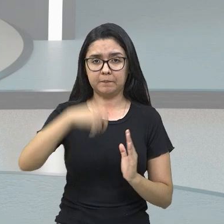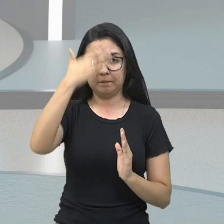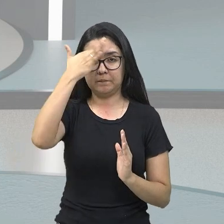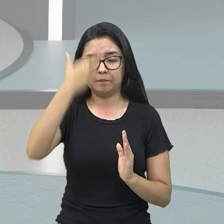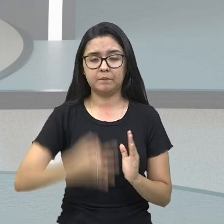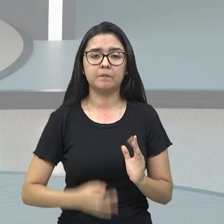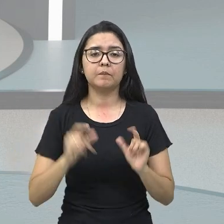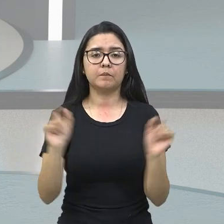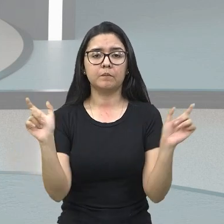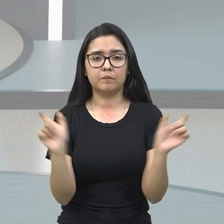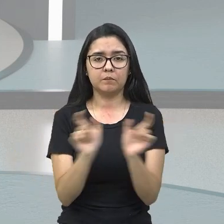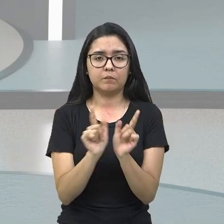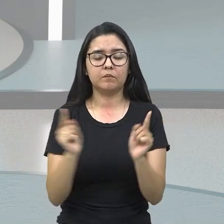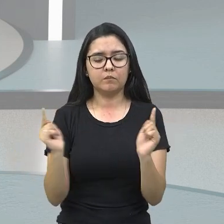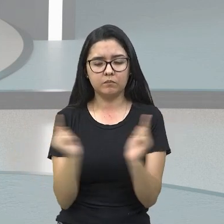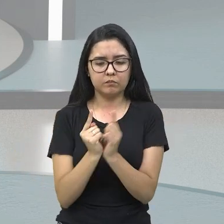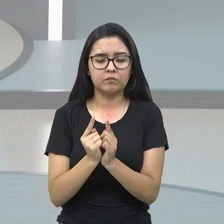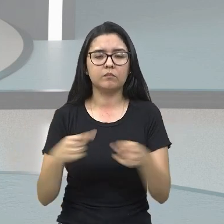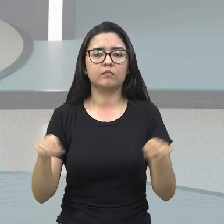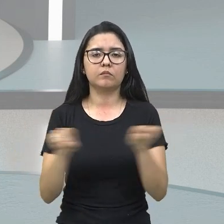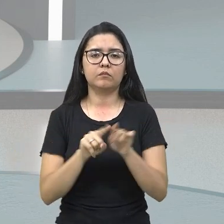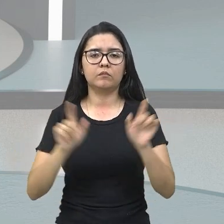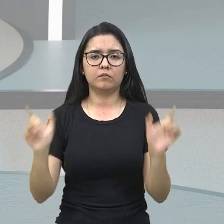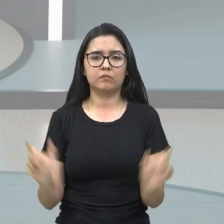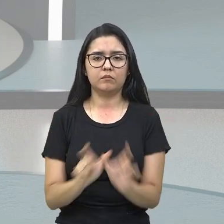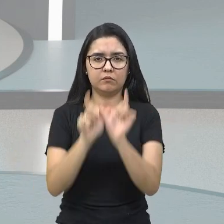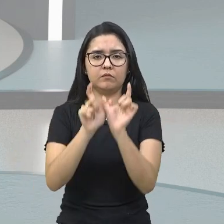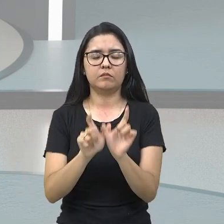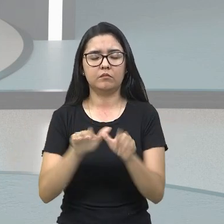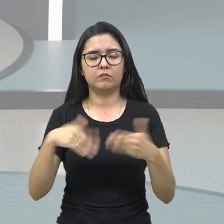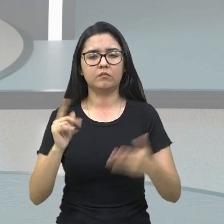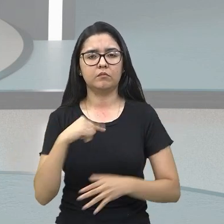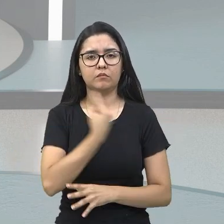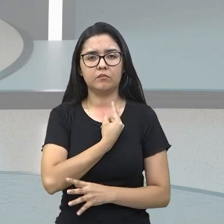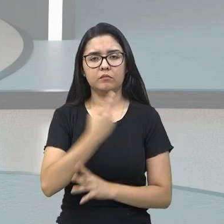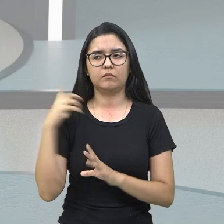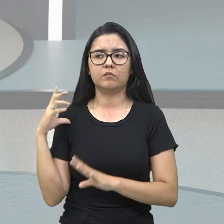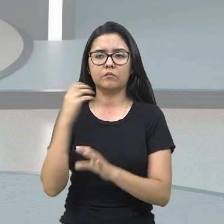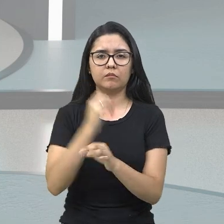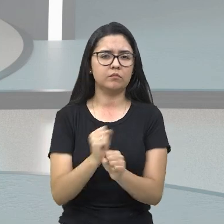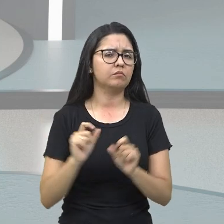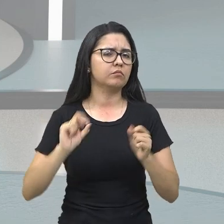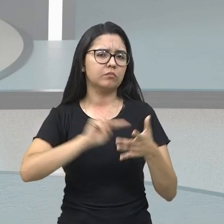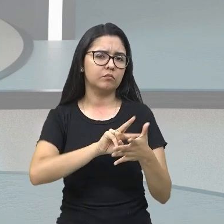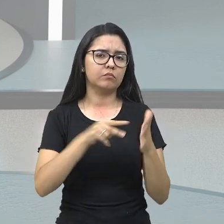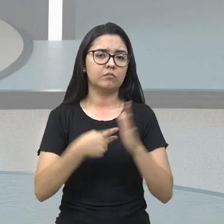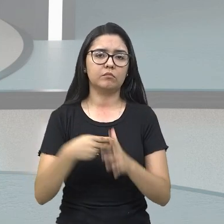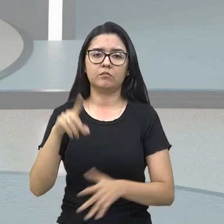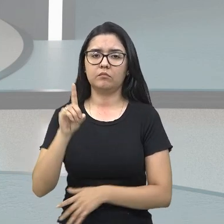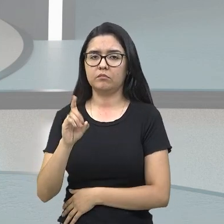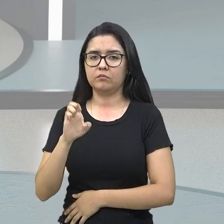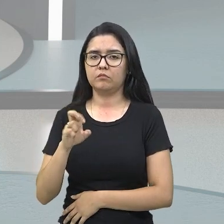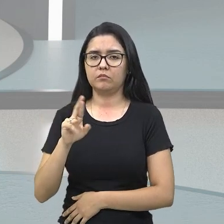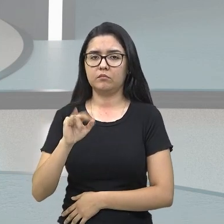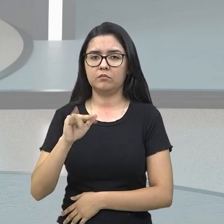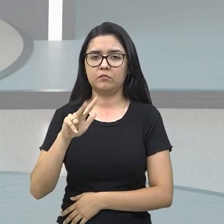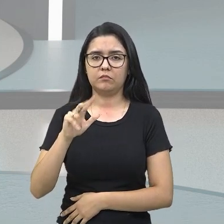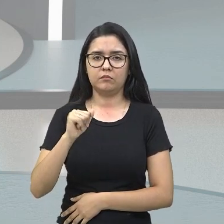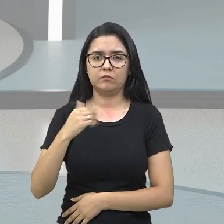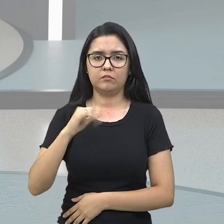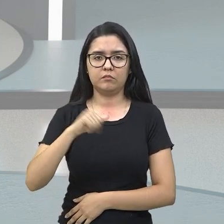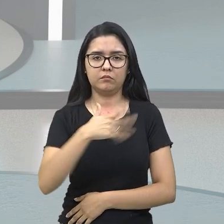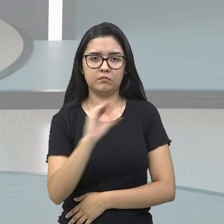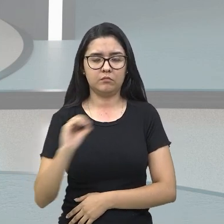de derivação e o processo de composição. A gente vai relembrar um pouco do que é esse processo de derivação, mas a gente vai focar, como o nosso objeto de